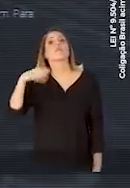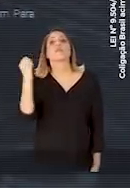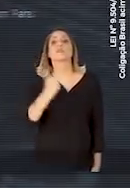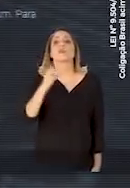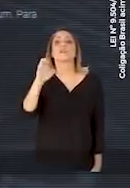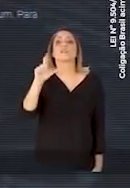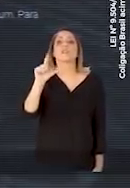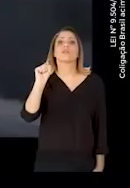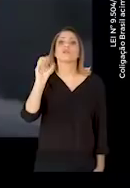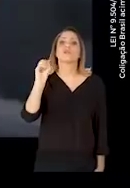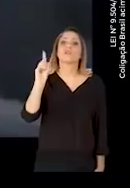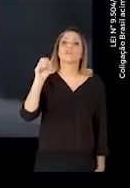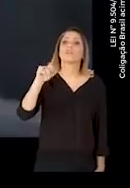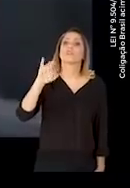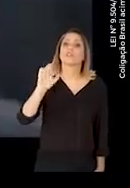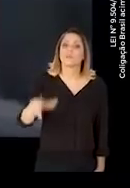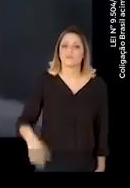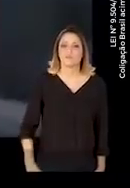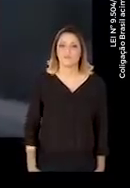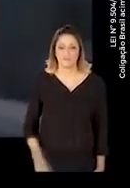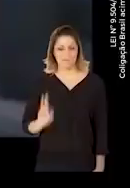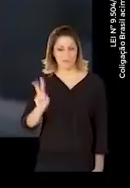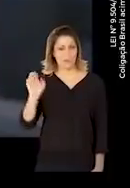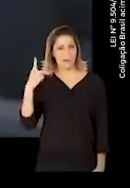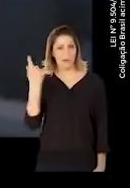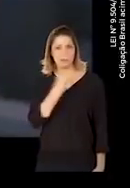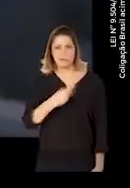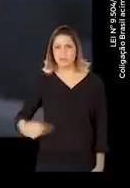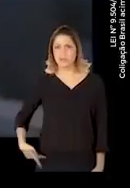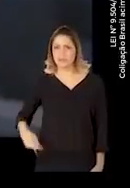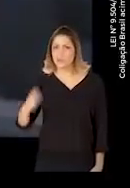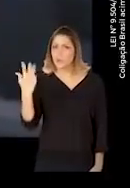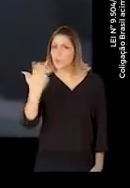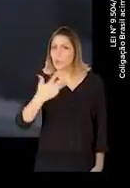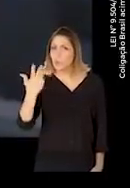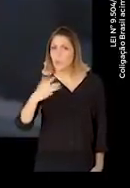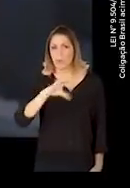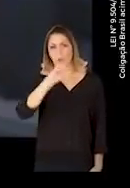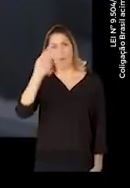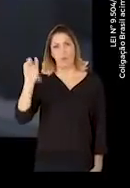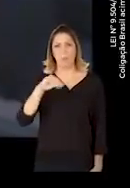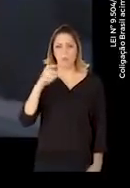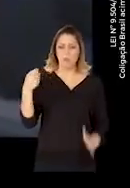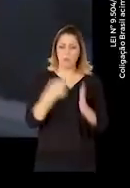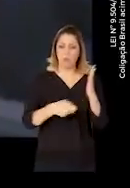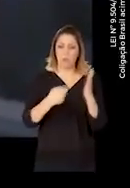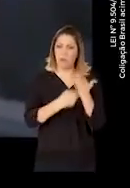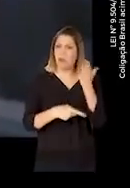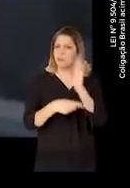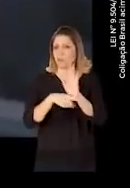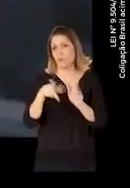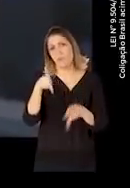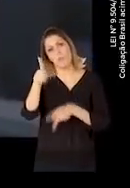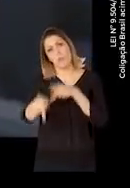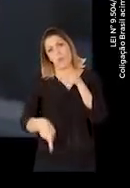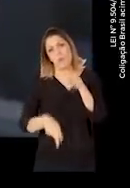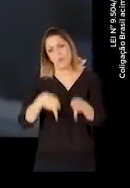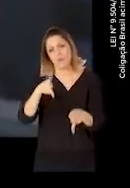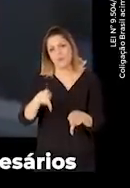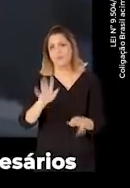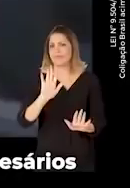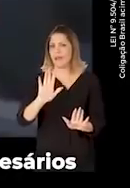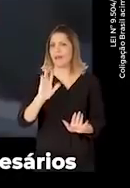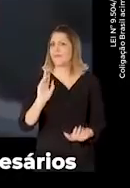matou o Celso Daniel? Que esse mesmo ex-presidente Lula, que eles disseram que tanto lutou pelo